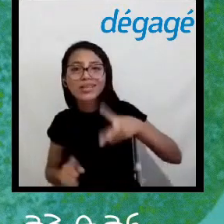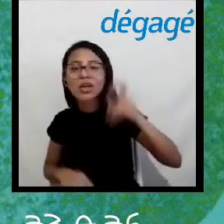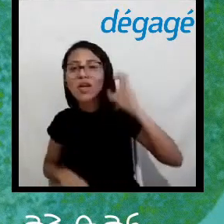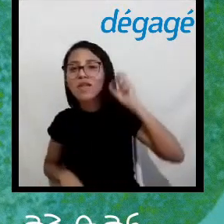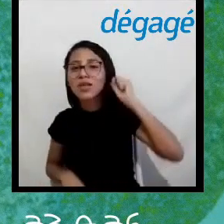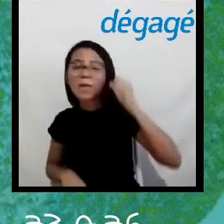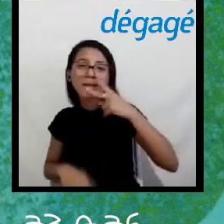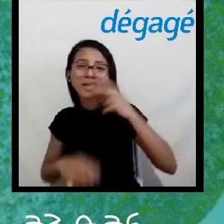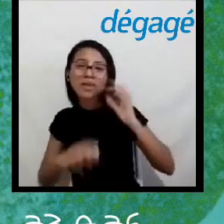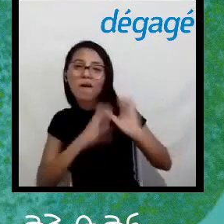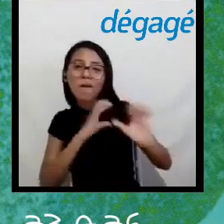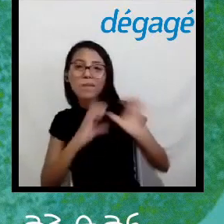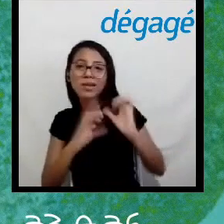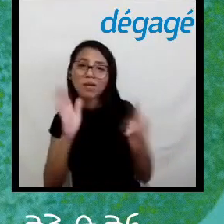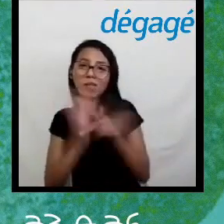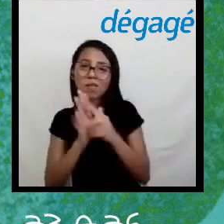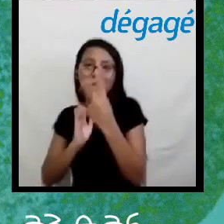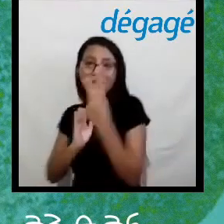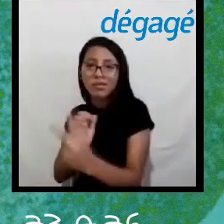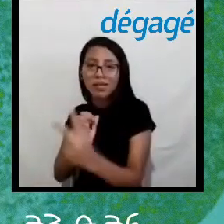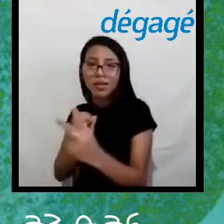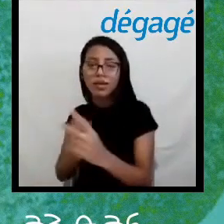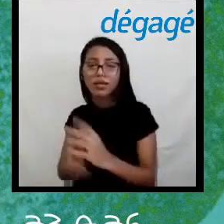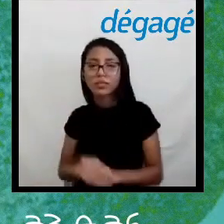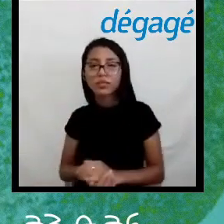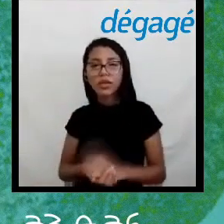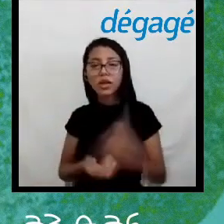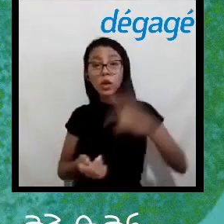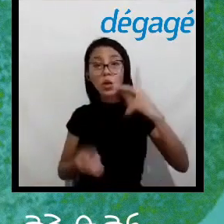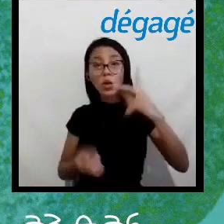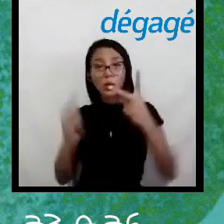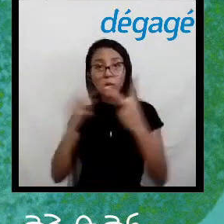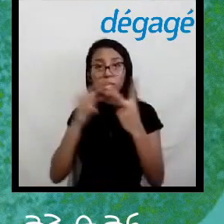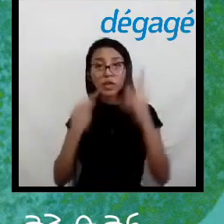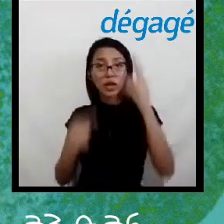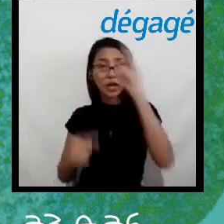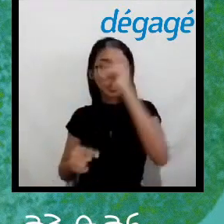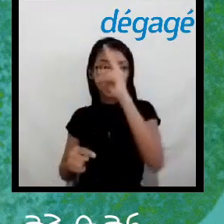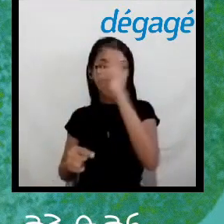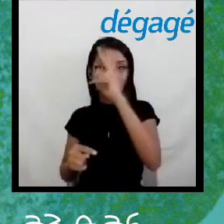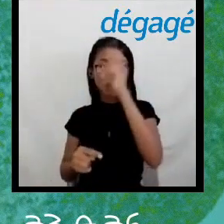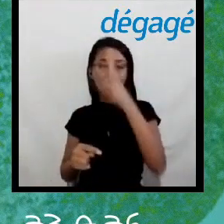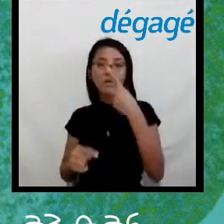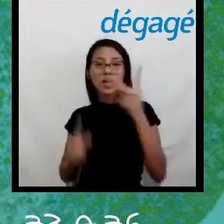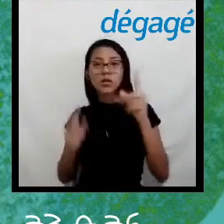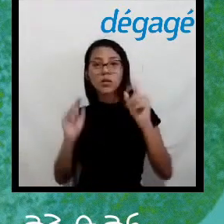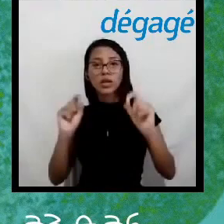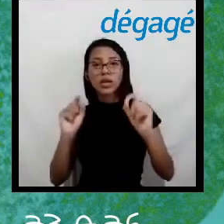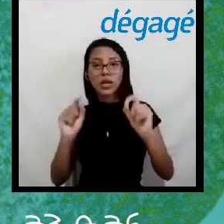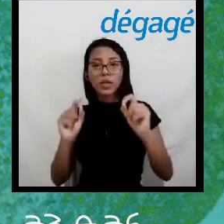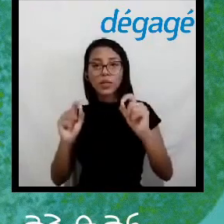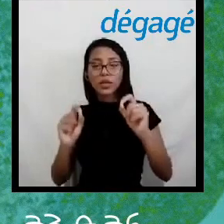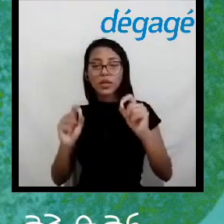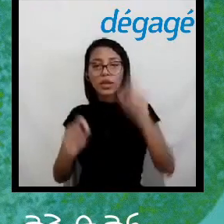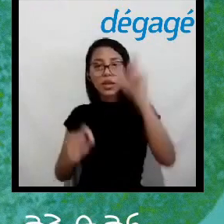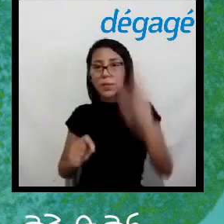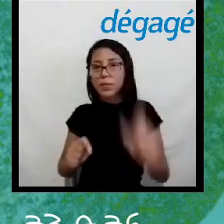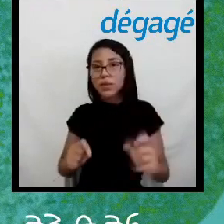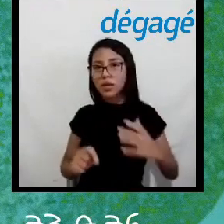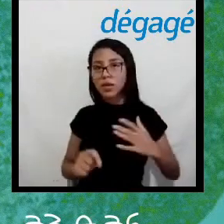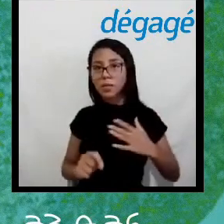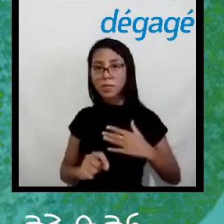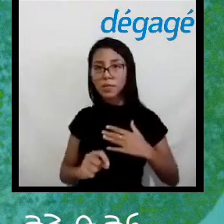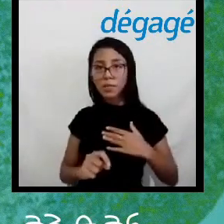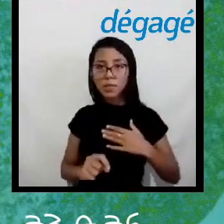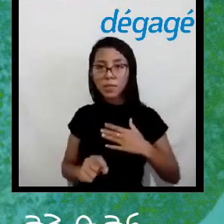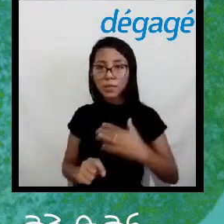relatando que a mãe chega no consultório com a criança e fala, ele não faz nada, parece que não existe, ele não faz nada. E aí o médico, como assim